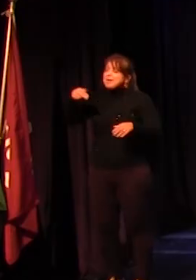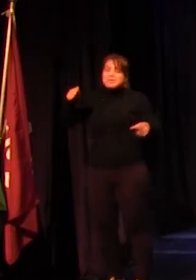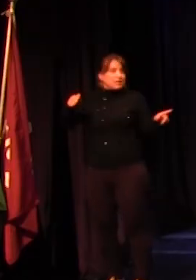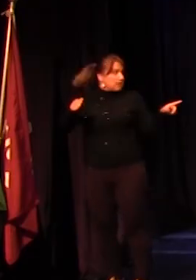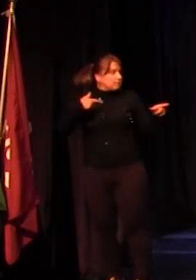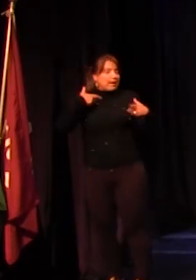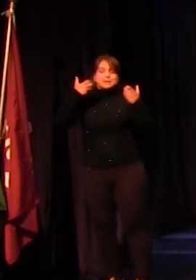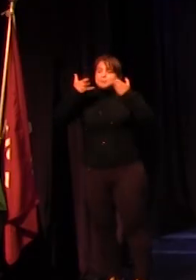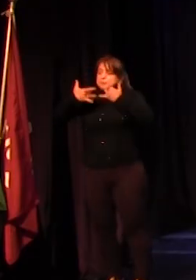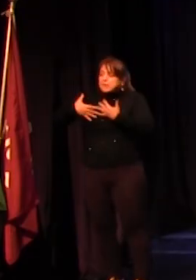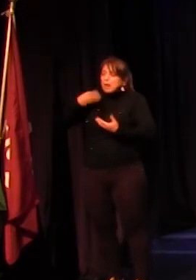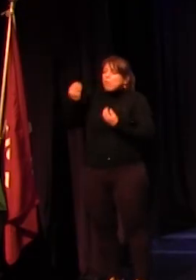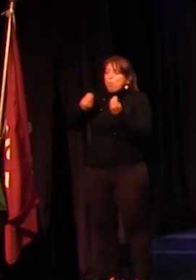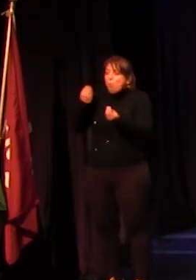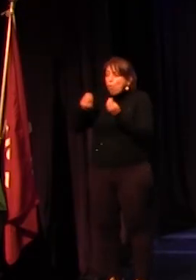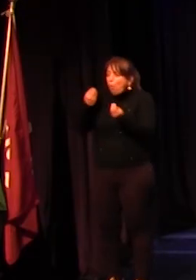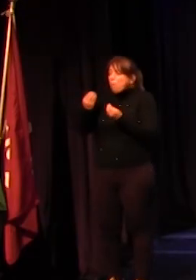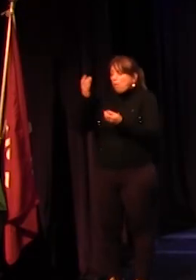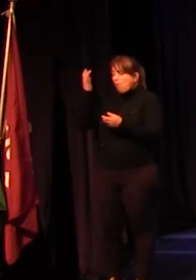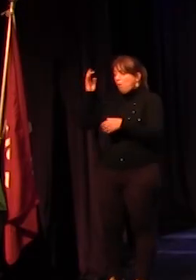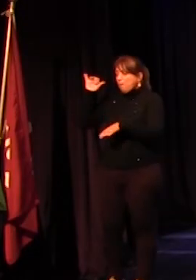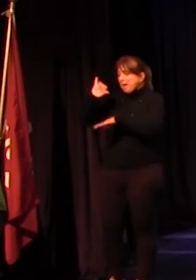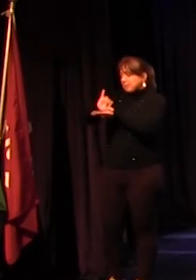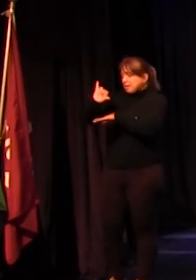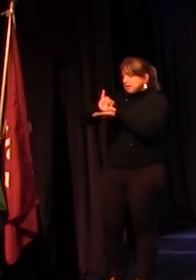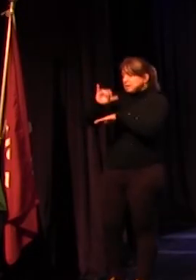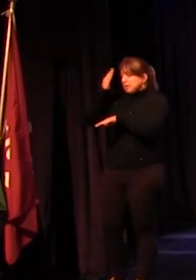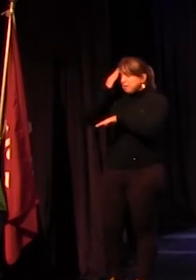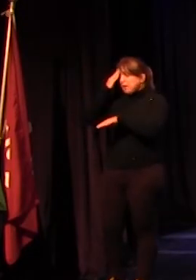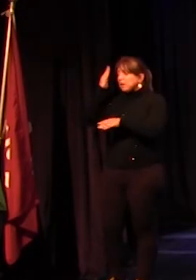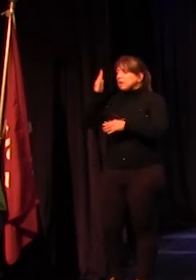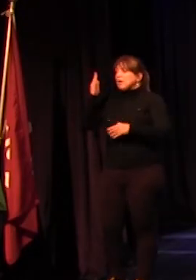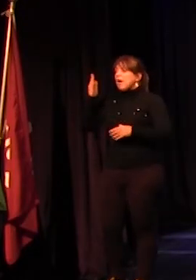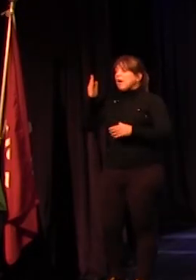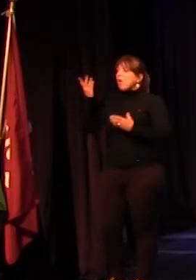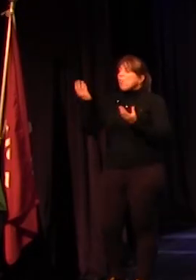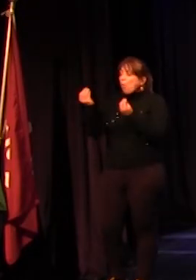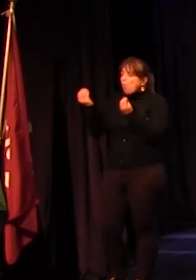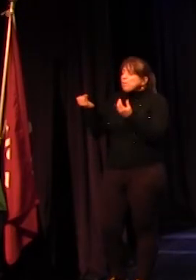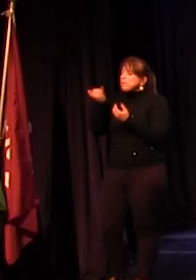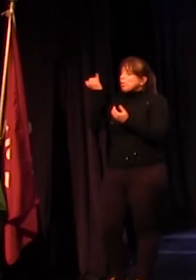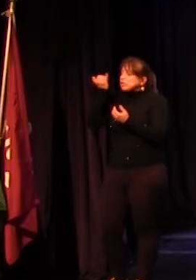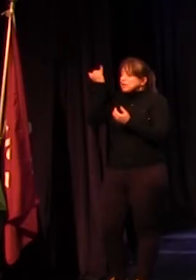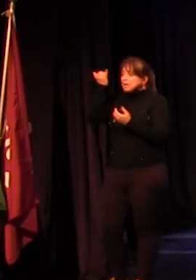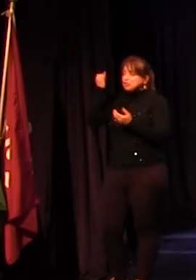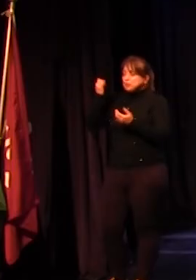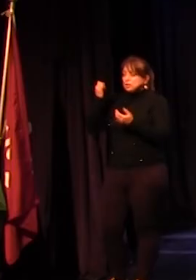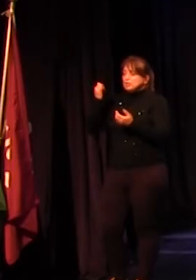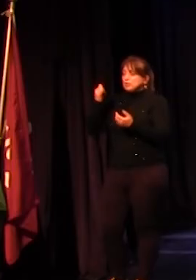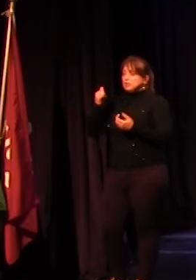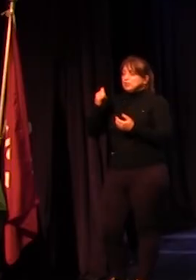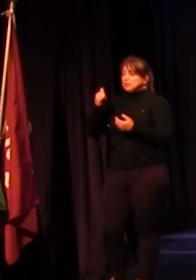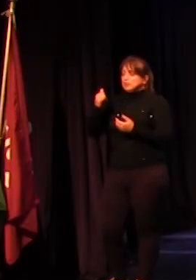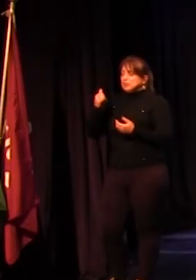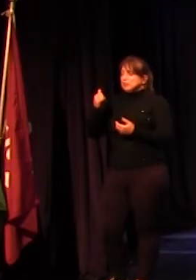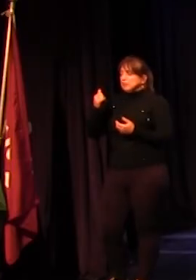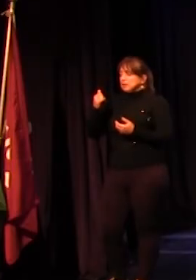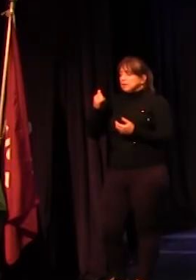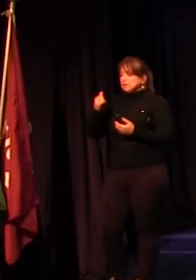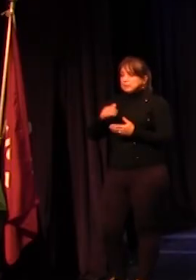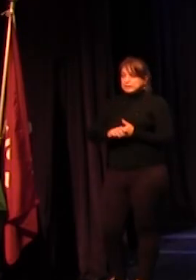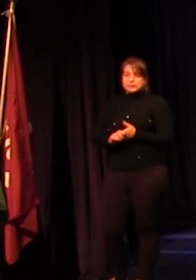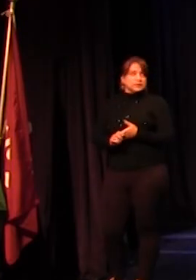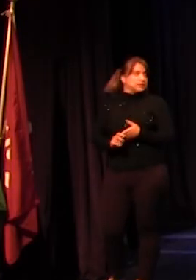um pouquinho dessa relação da matriz de saberes com o nosso currículo, qual é a importância dessa matriz na constituição integral desses nossos